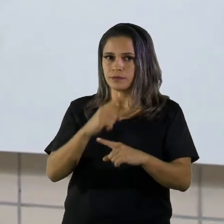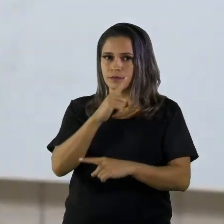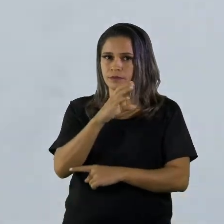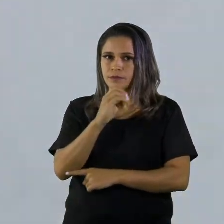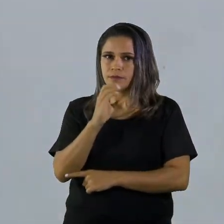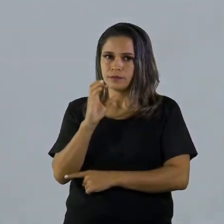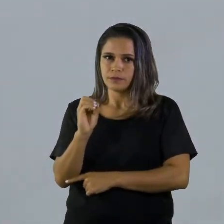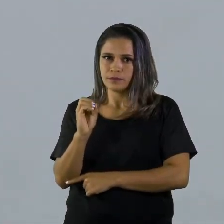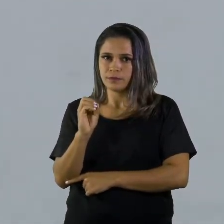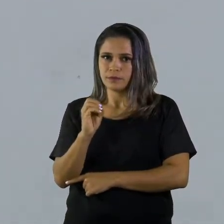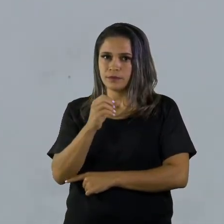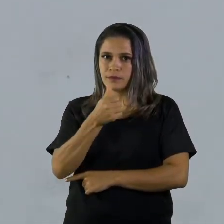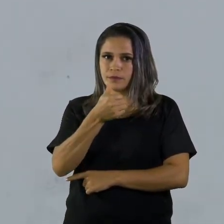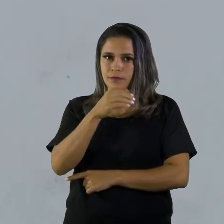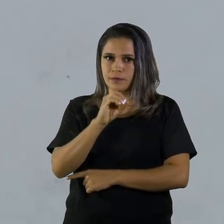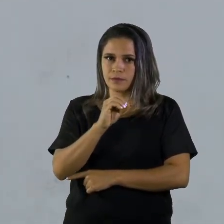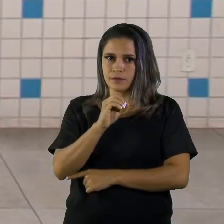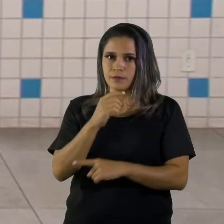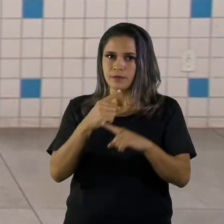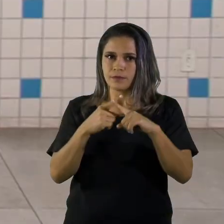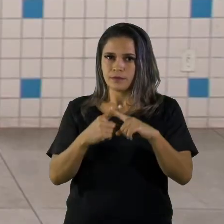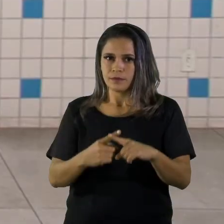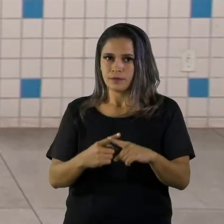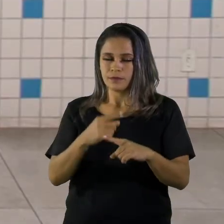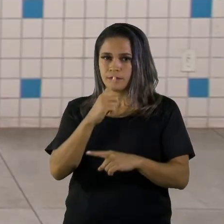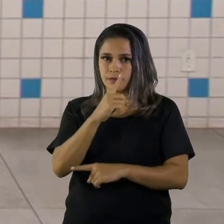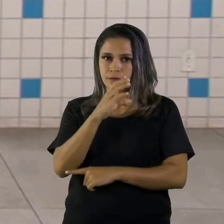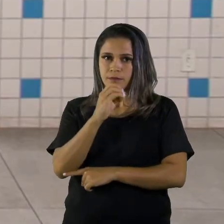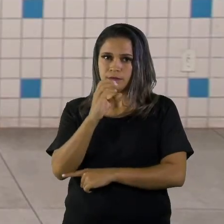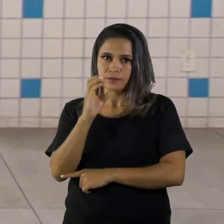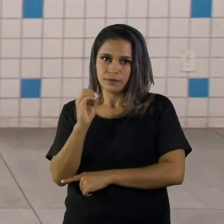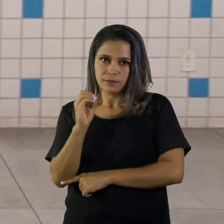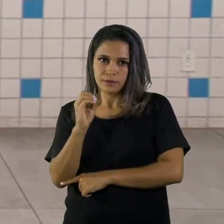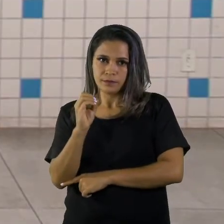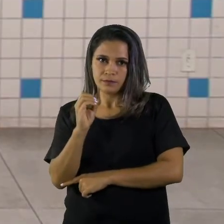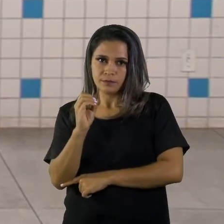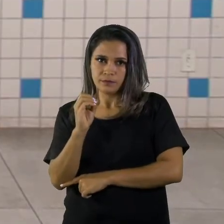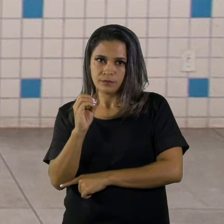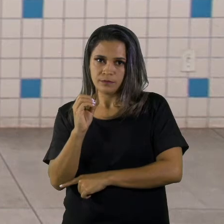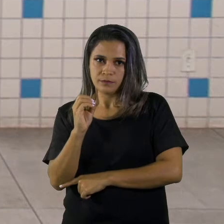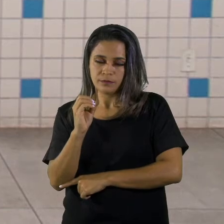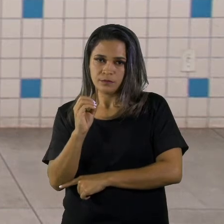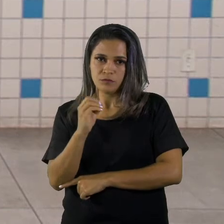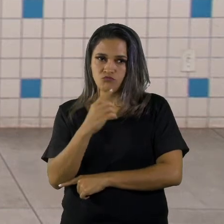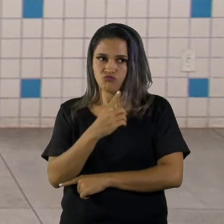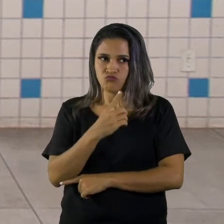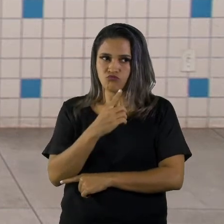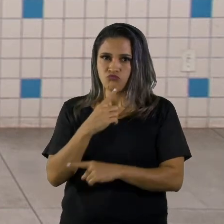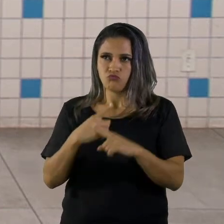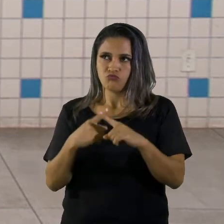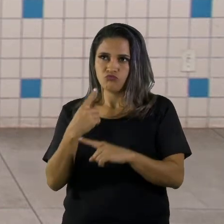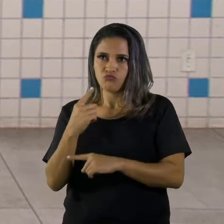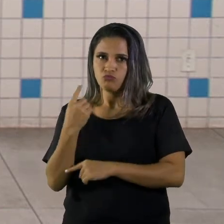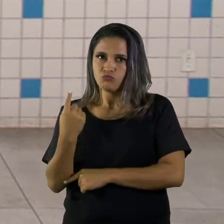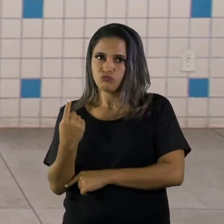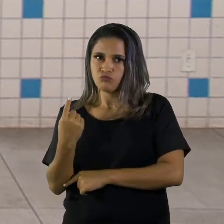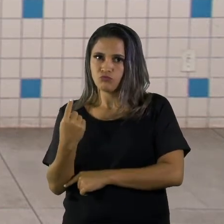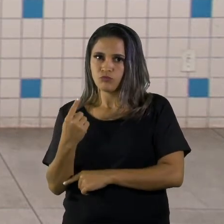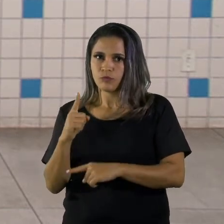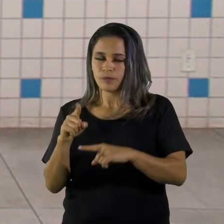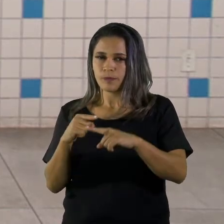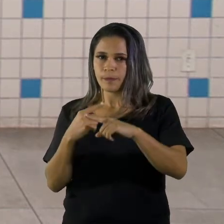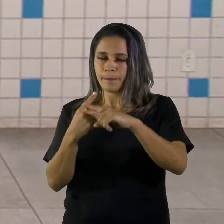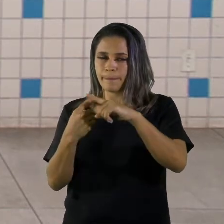10 vezes 100, 1 vezes 1 é 1, mais o